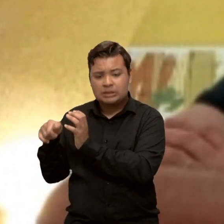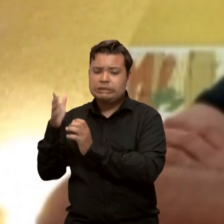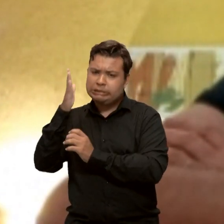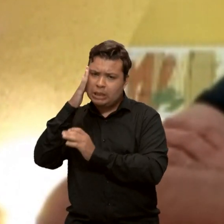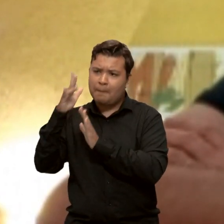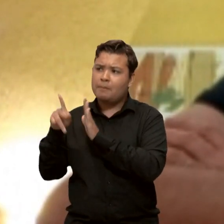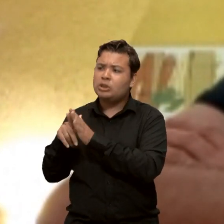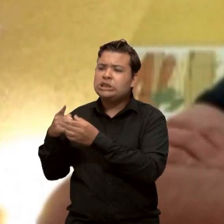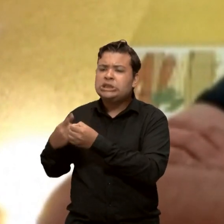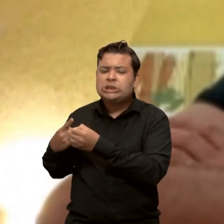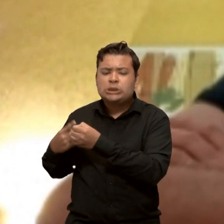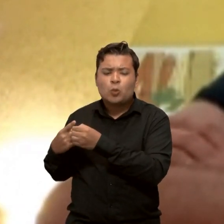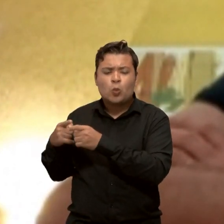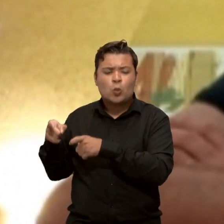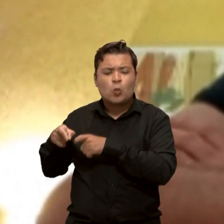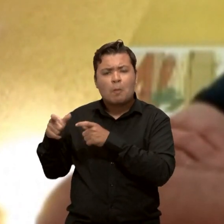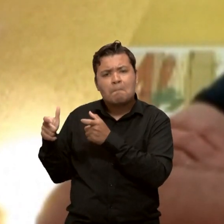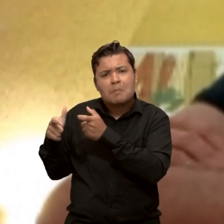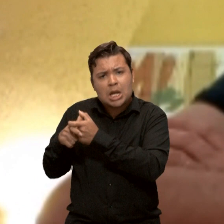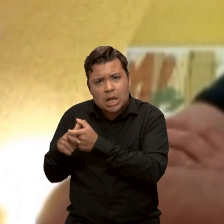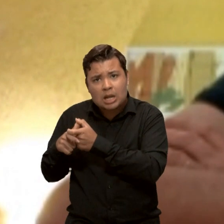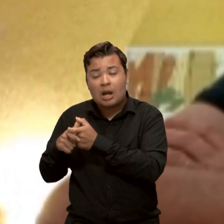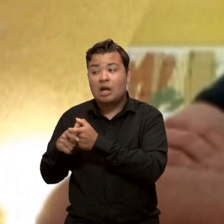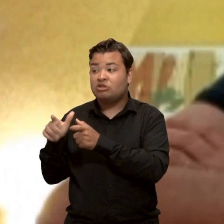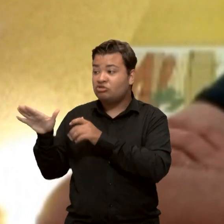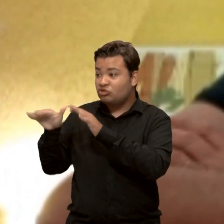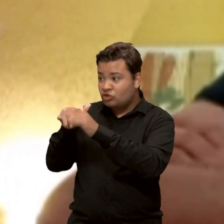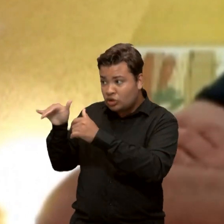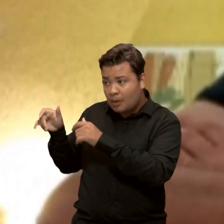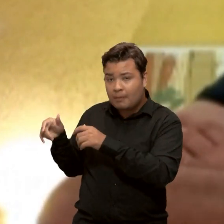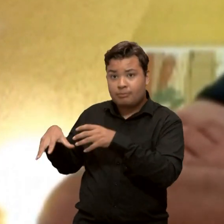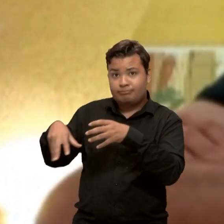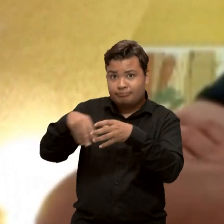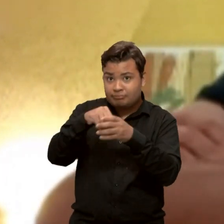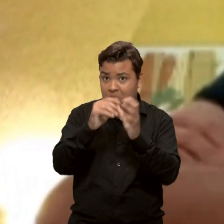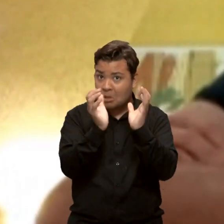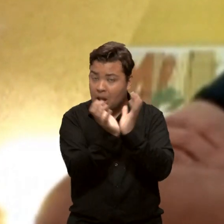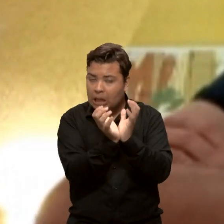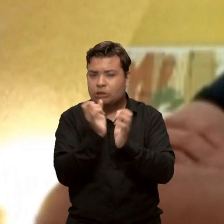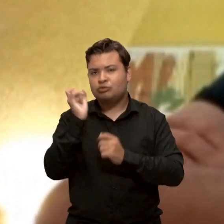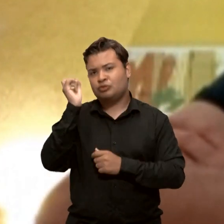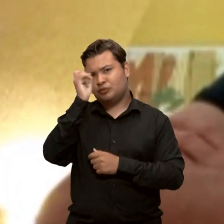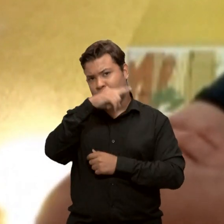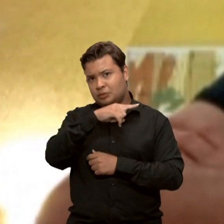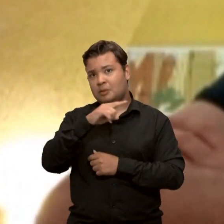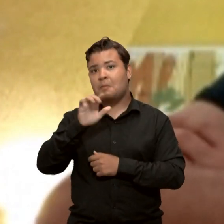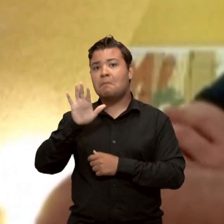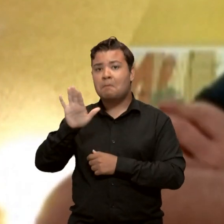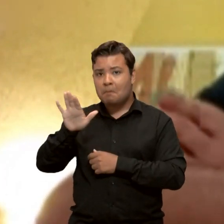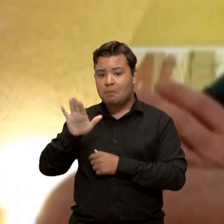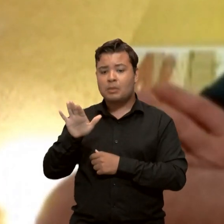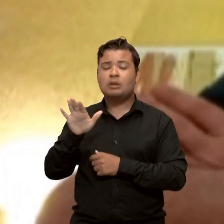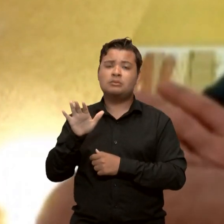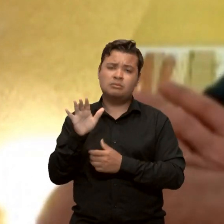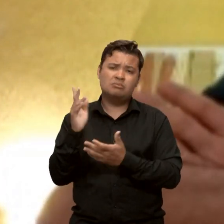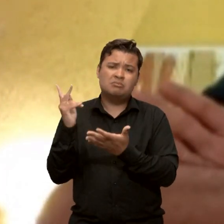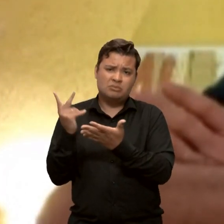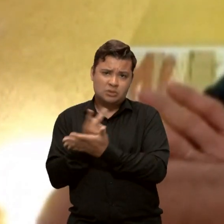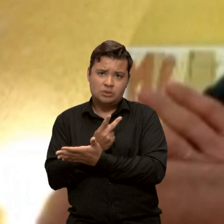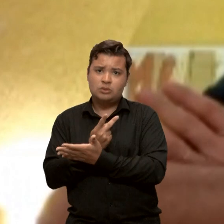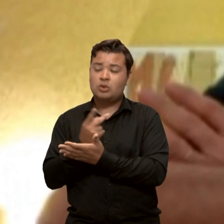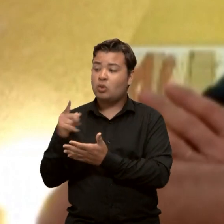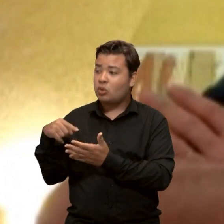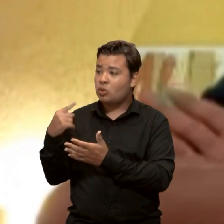era muito difícil de jogadores serem convocados, nós acabamos com isso não vencendo, vencemos